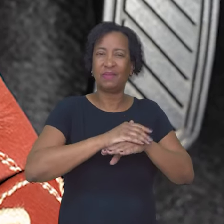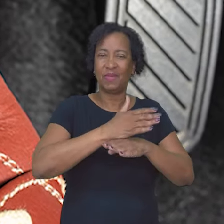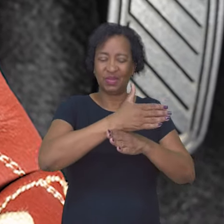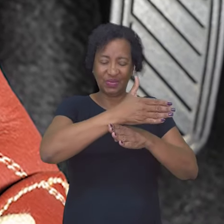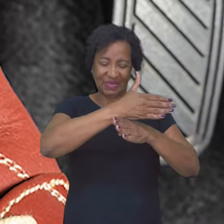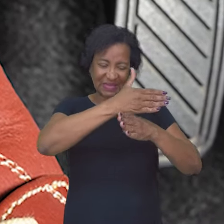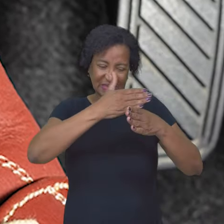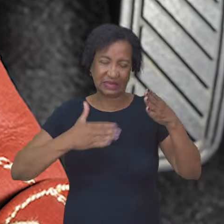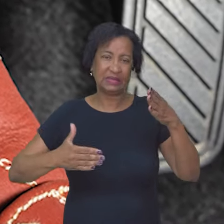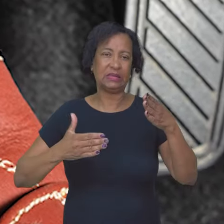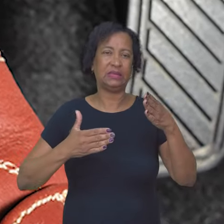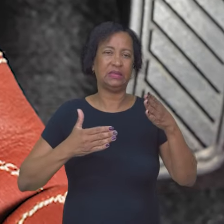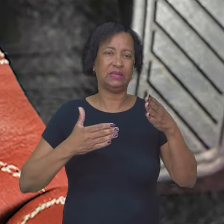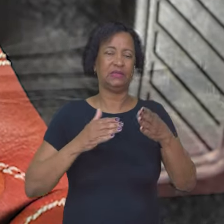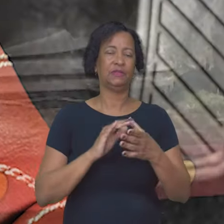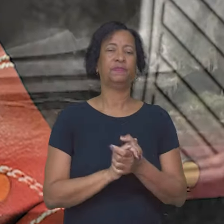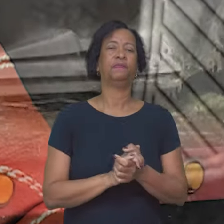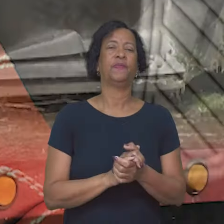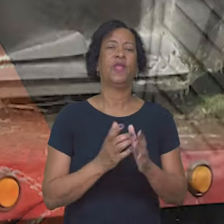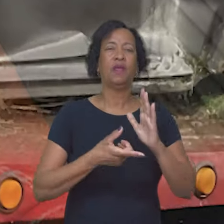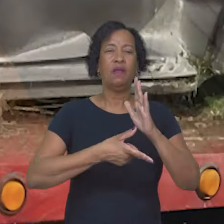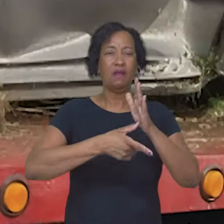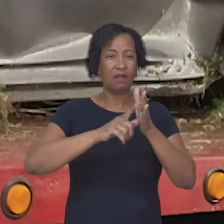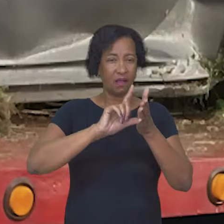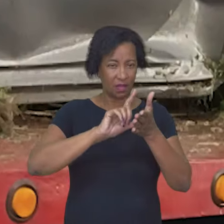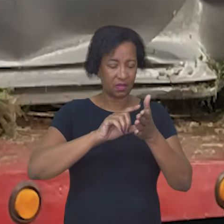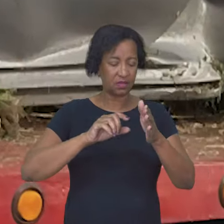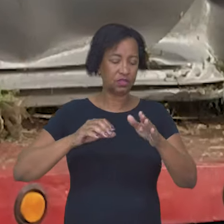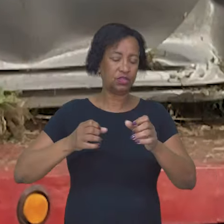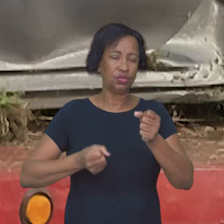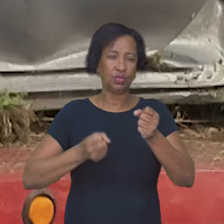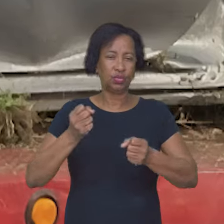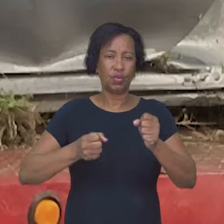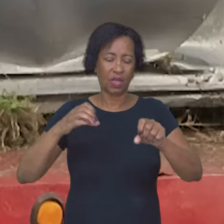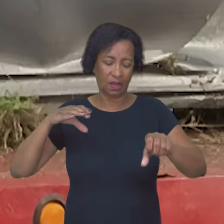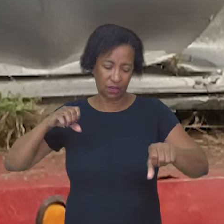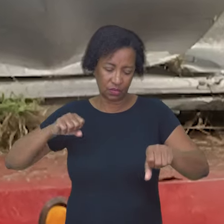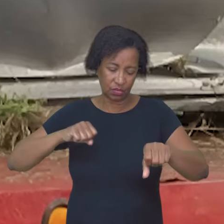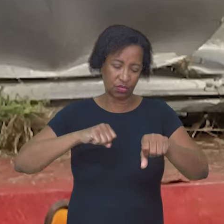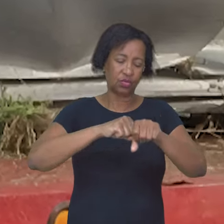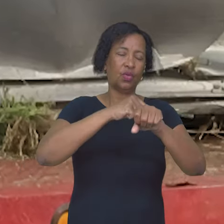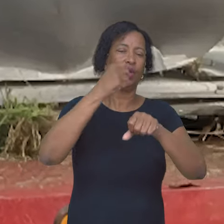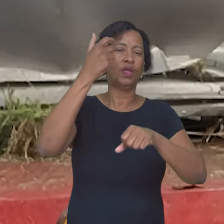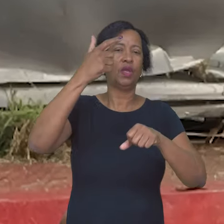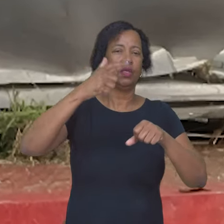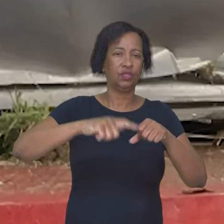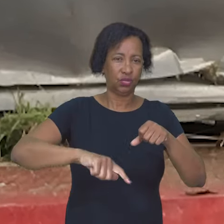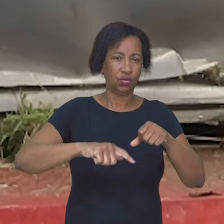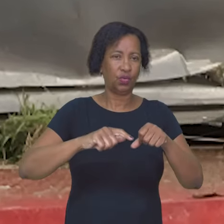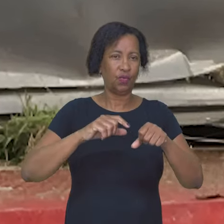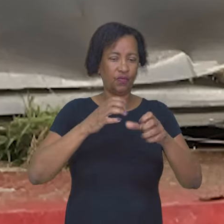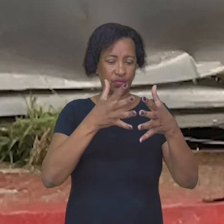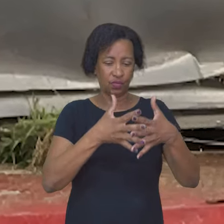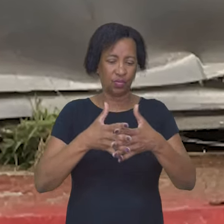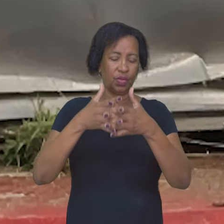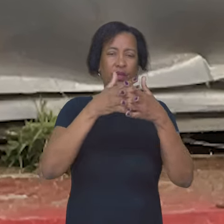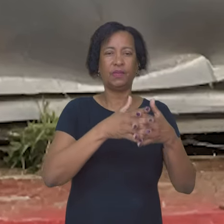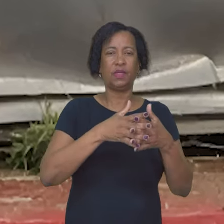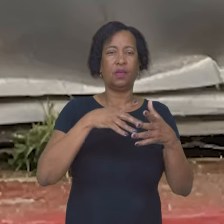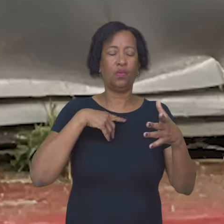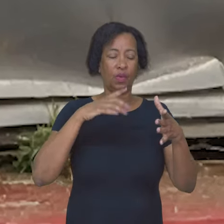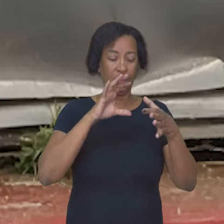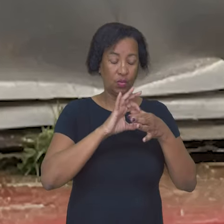em dois um instante antes do meu carro atingir outra vez o caminhão consegui me desprender e o carro